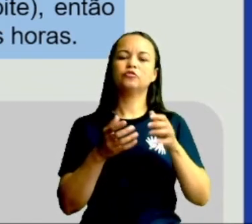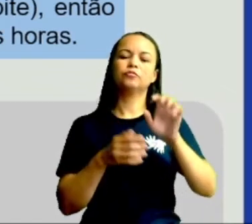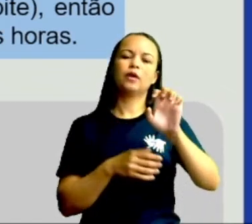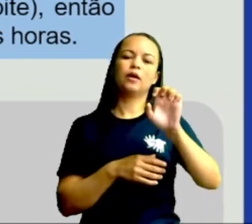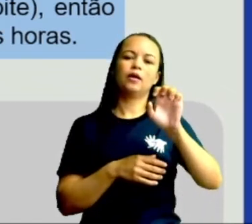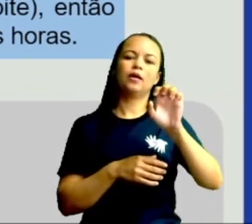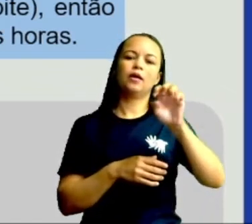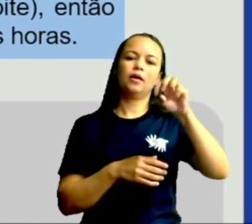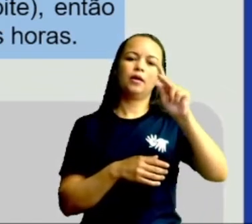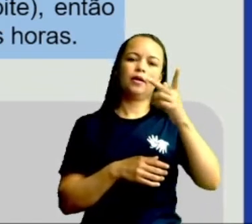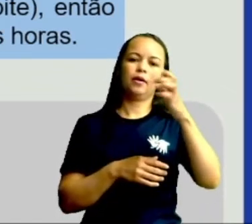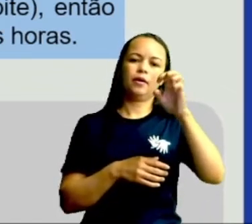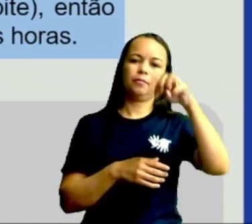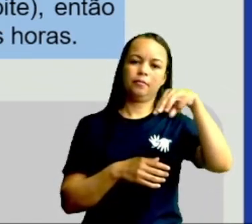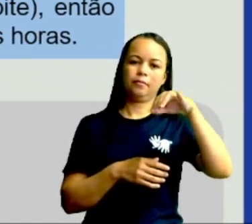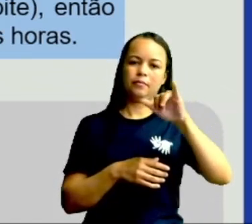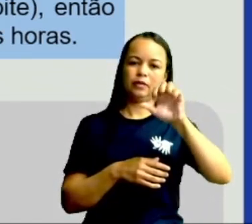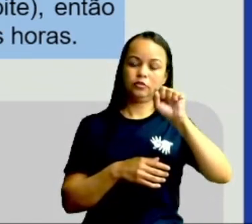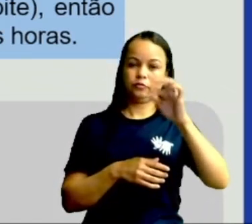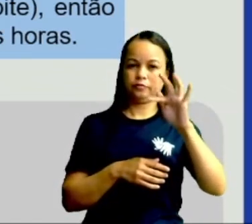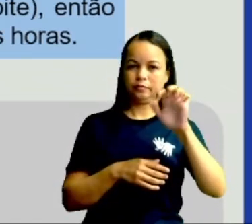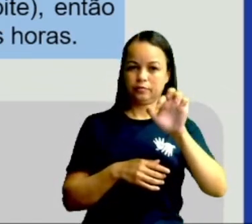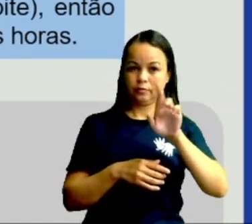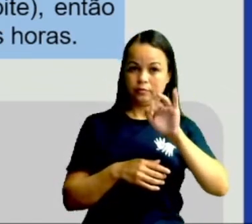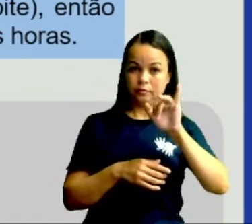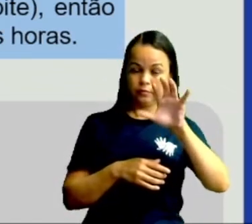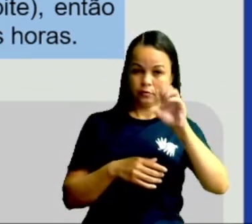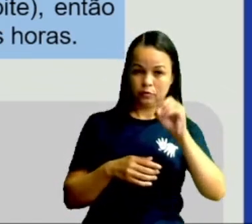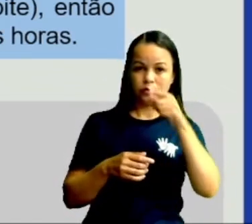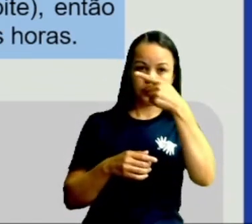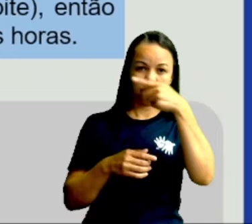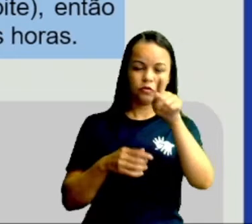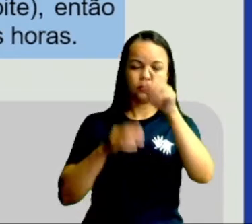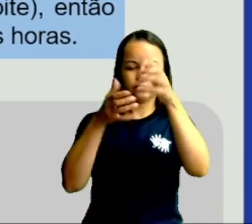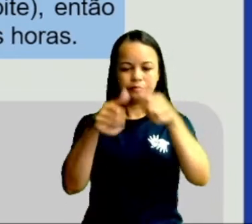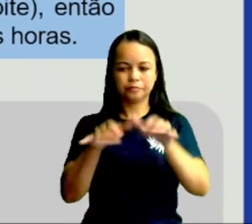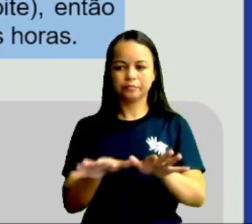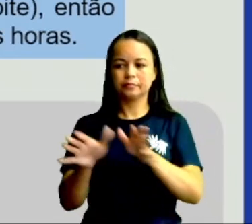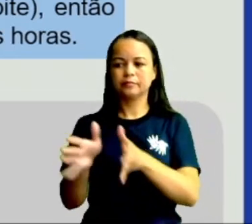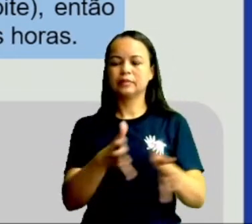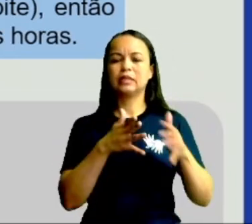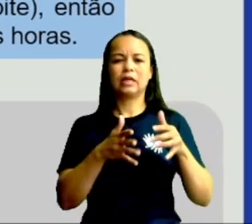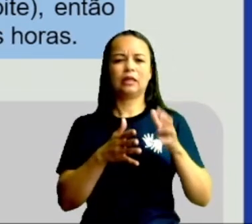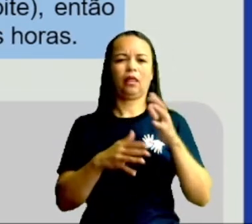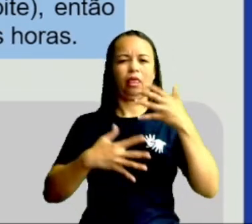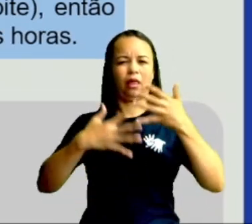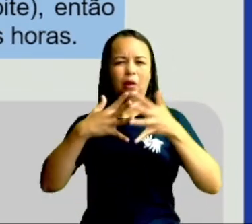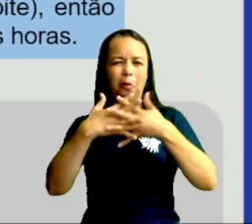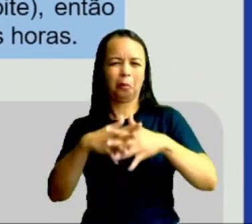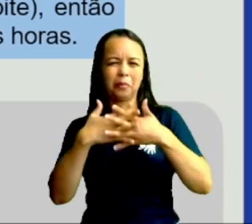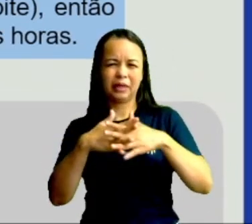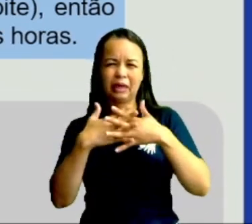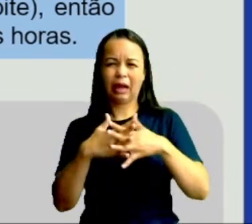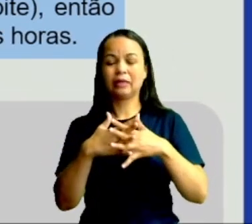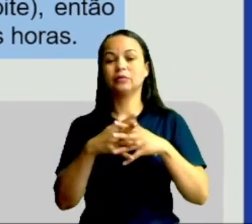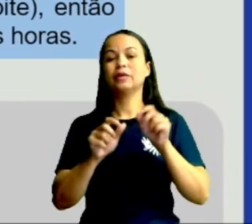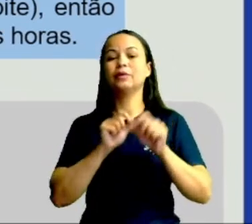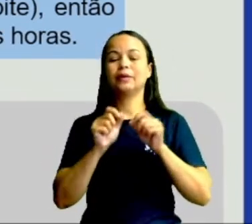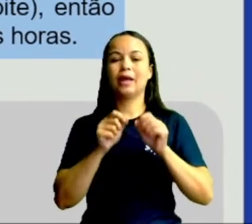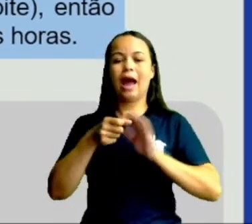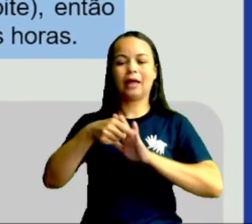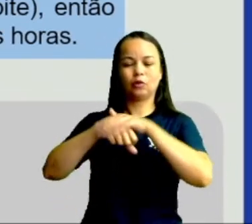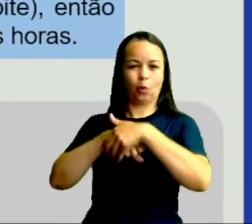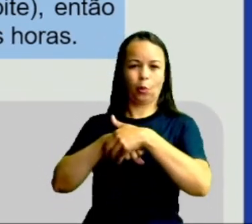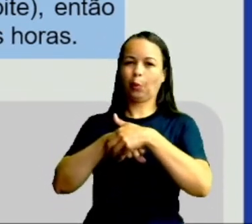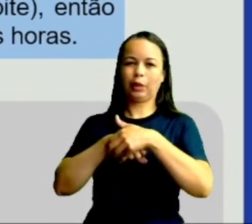está. Isso faz ele ser muito complicado e demorado para funcionar, além do problema de não funcionar à noite.